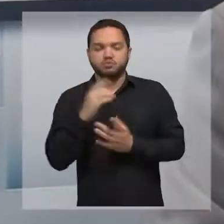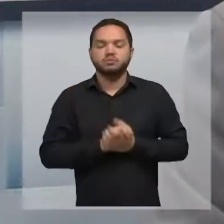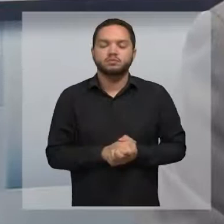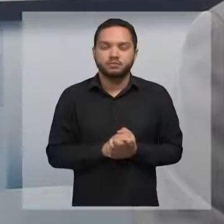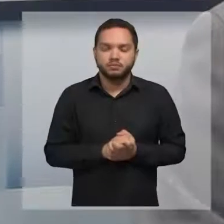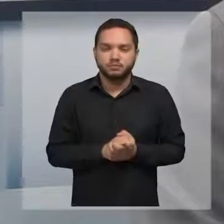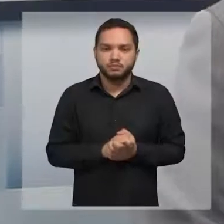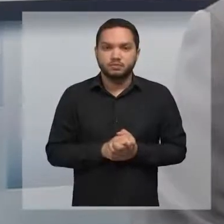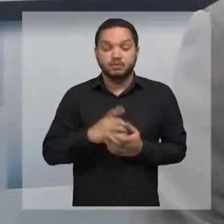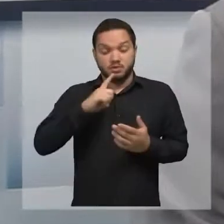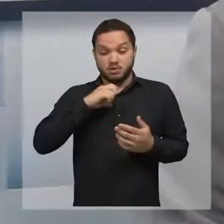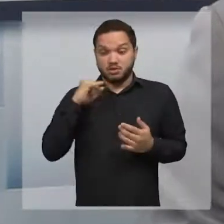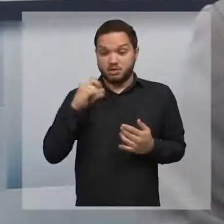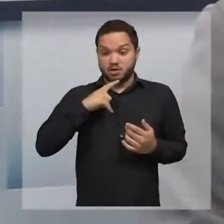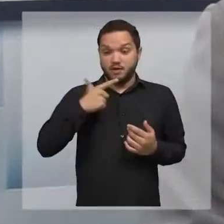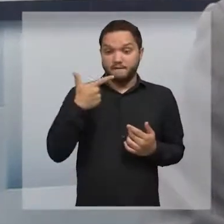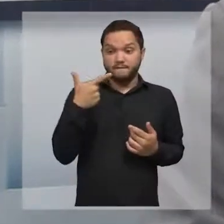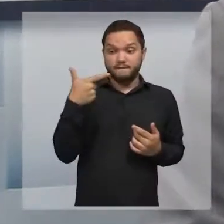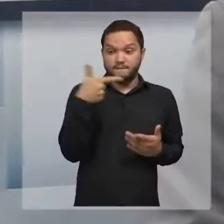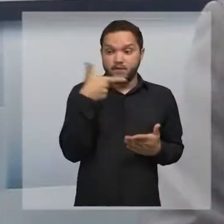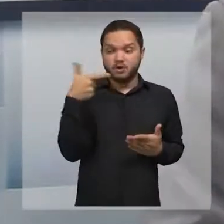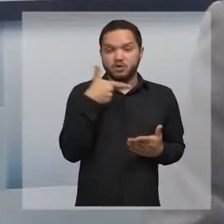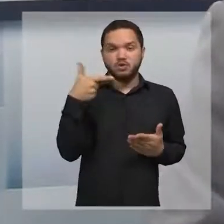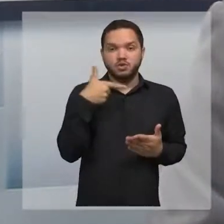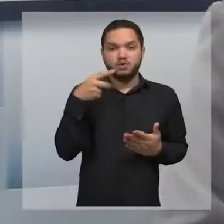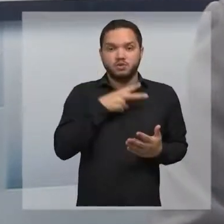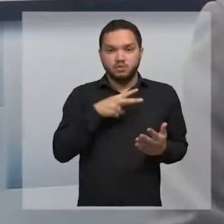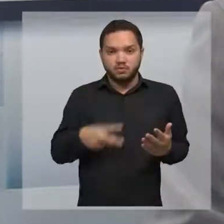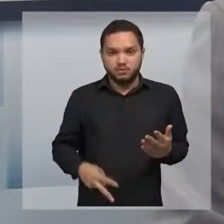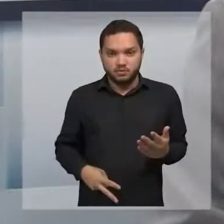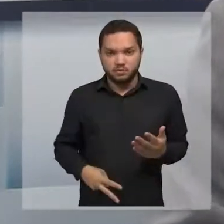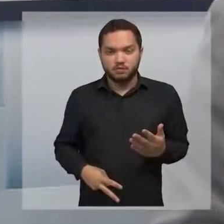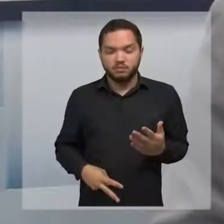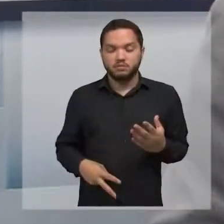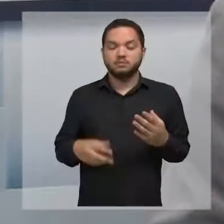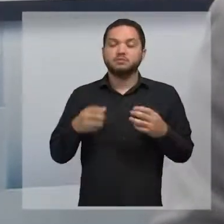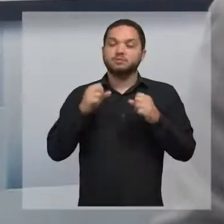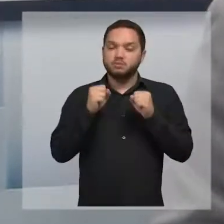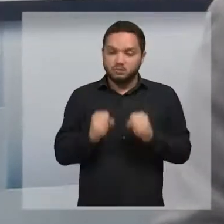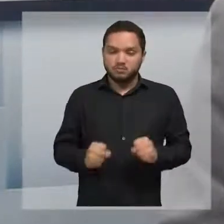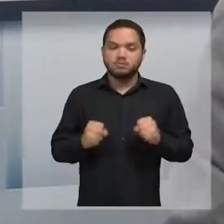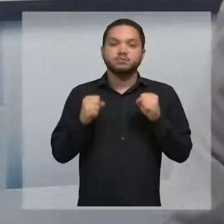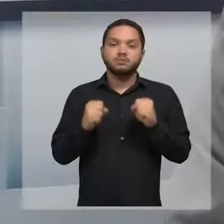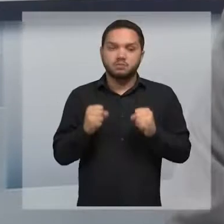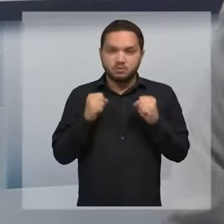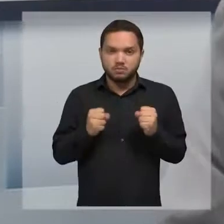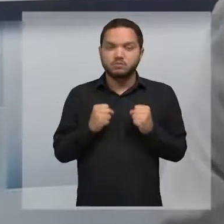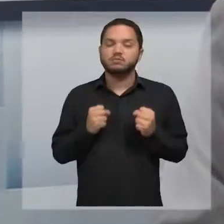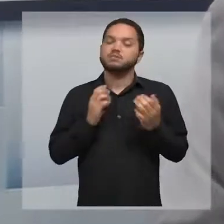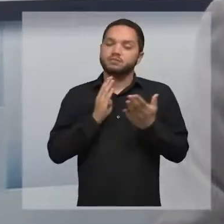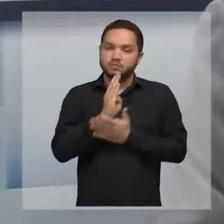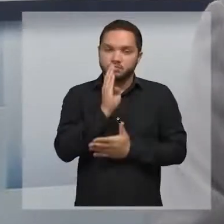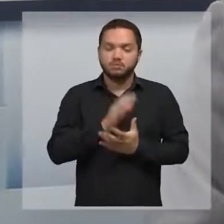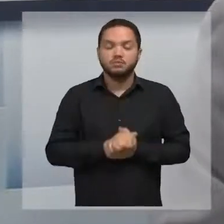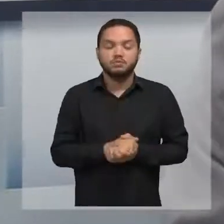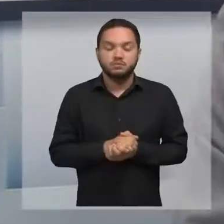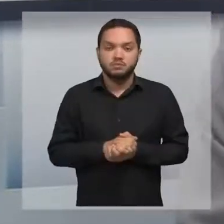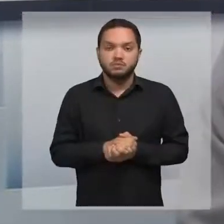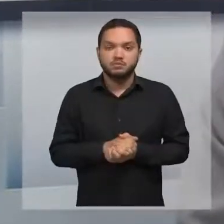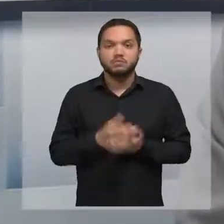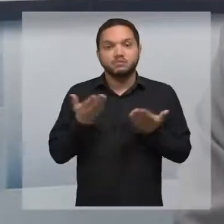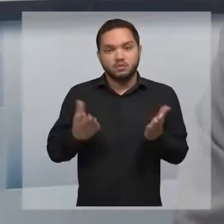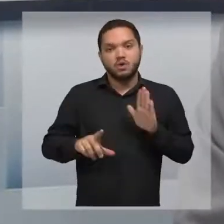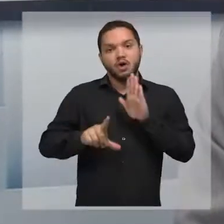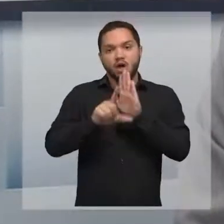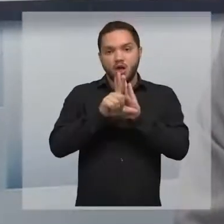né? Então, com 22 vereadores, e a maioria dentro deste corpo de 22 vereadores se torna uma maioria simples. Então,